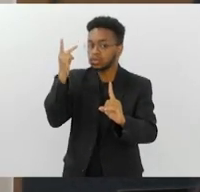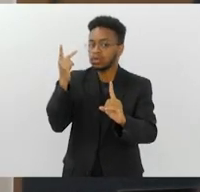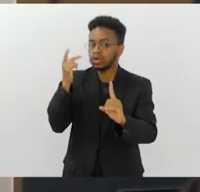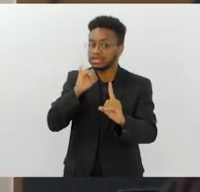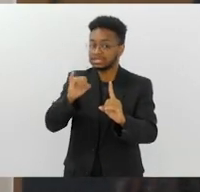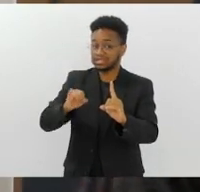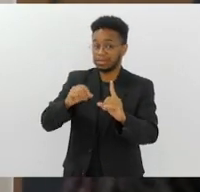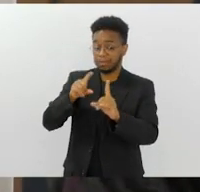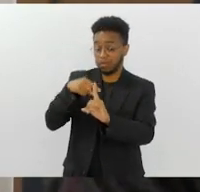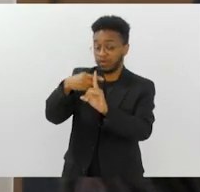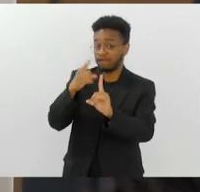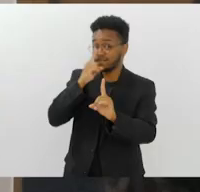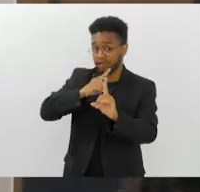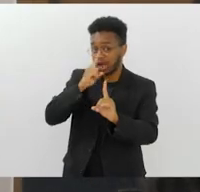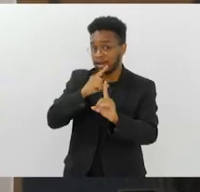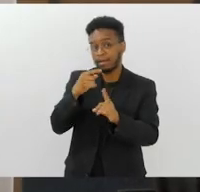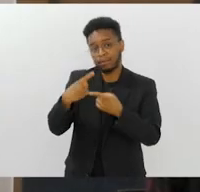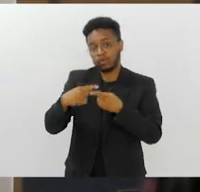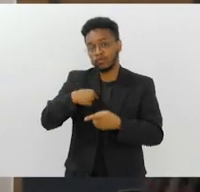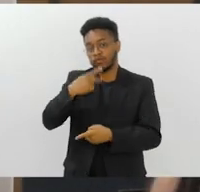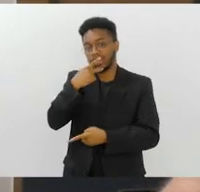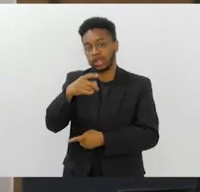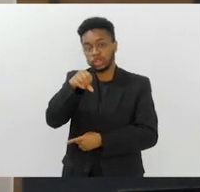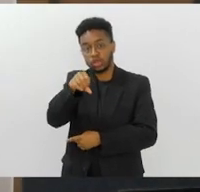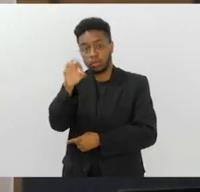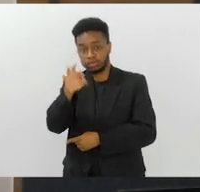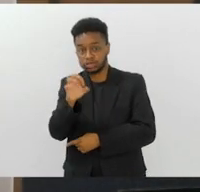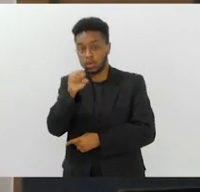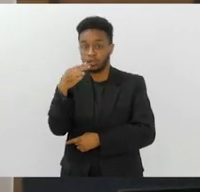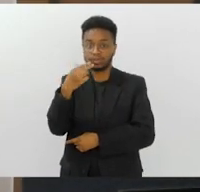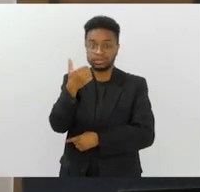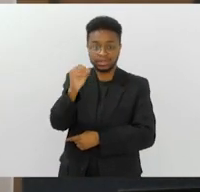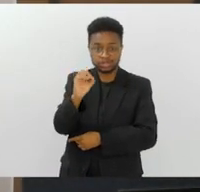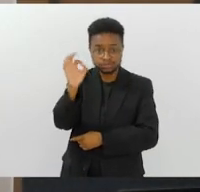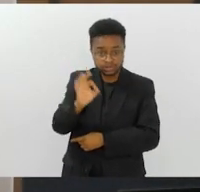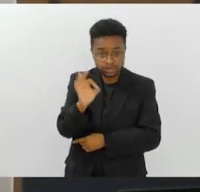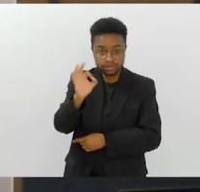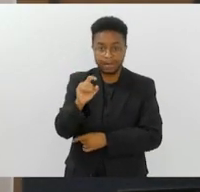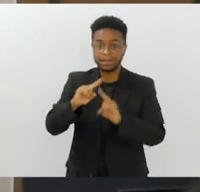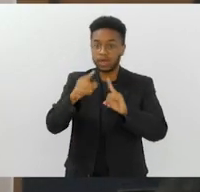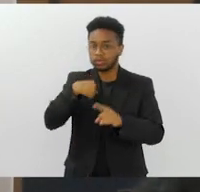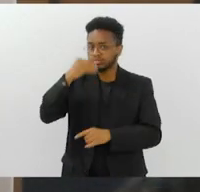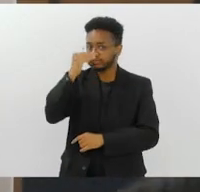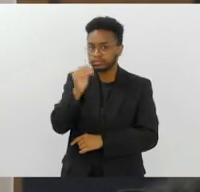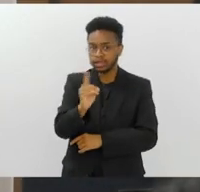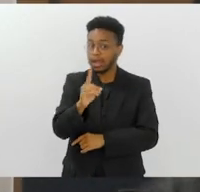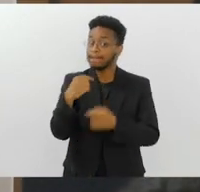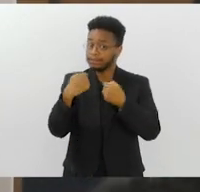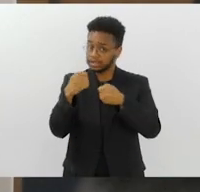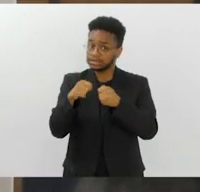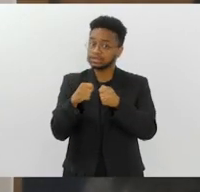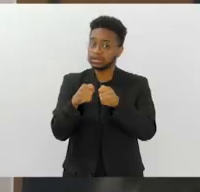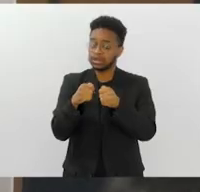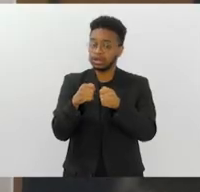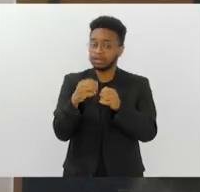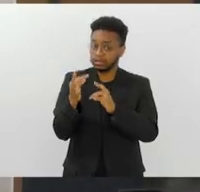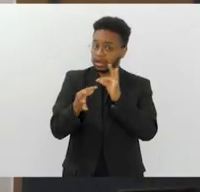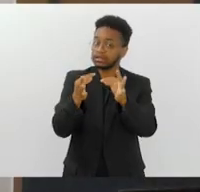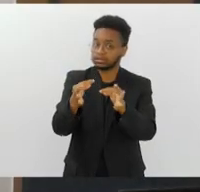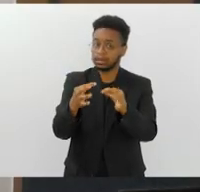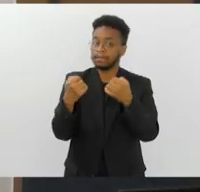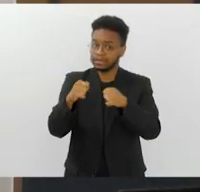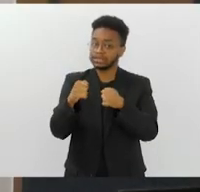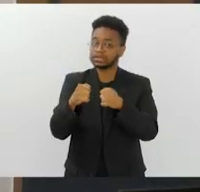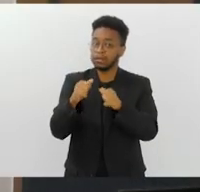que embora seja eu falo aqui 9 10% mas eu não tô menosprezando é 9 10% que a gente tem que mitigar tem que tratar para chegar